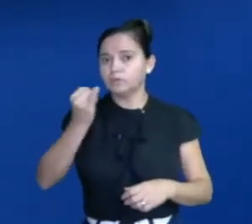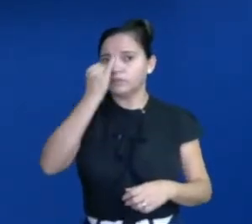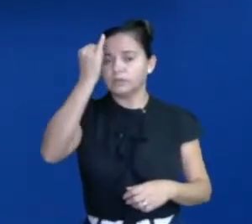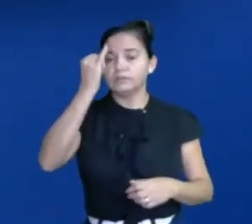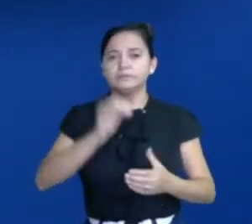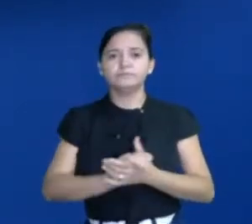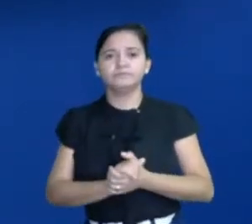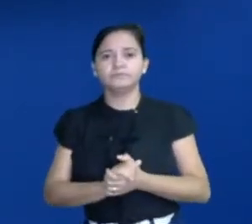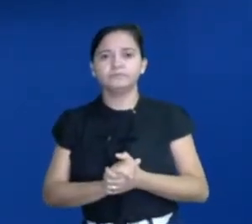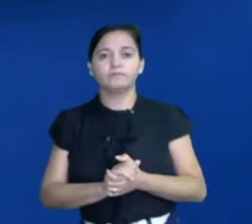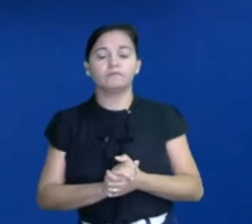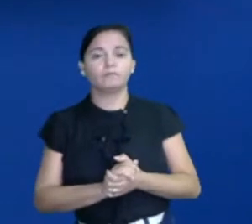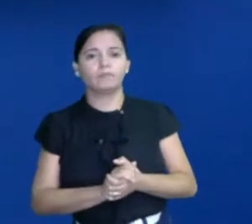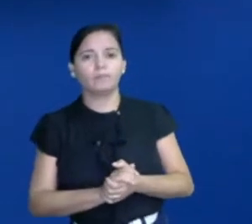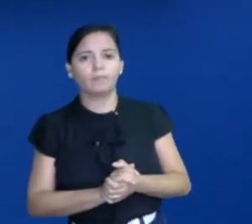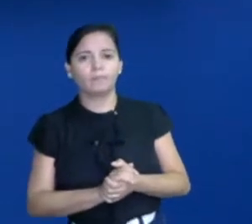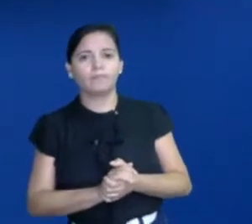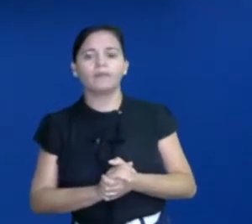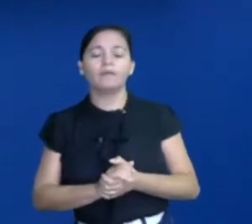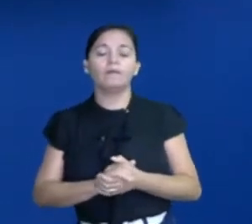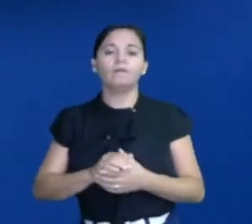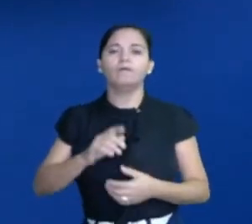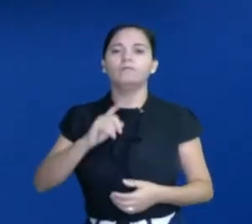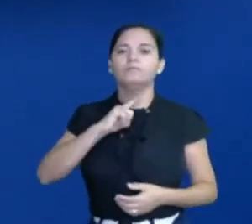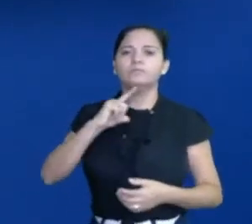cronológico foi a forma